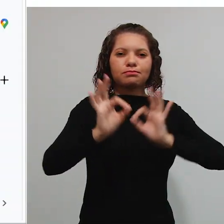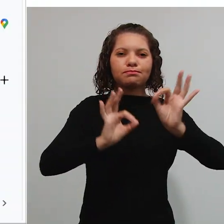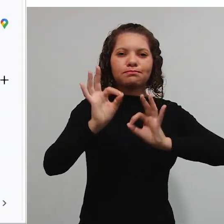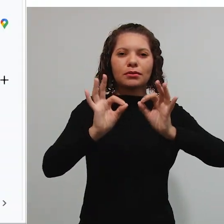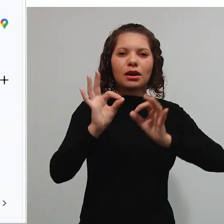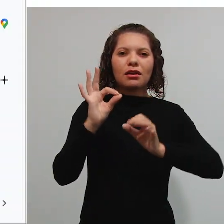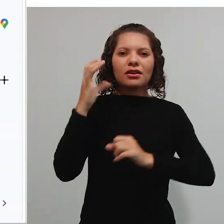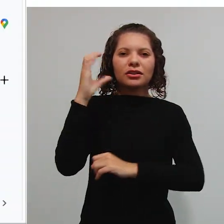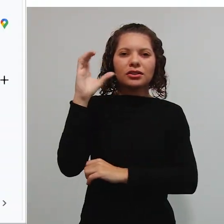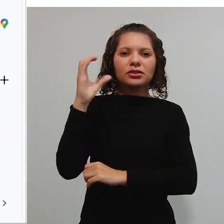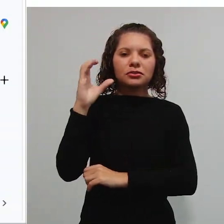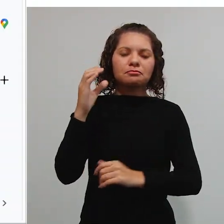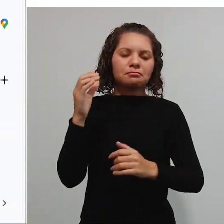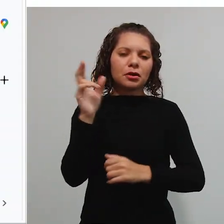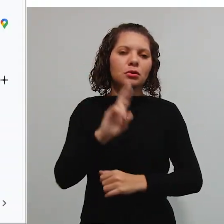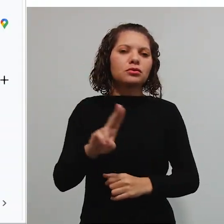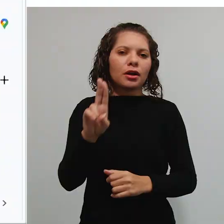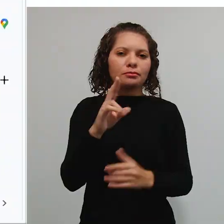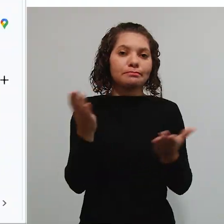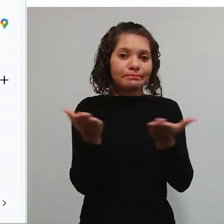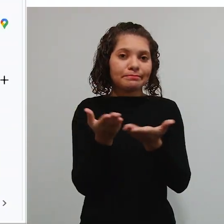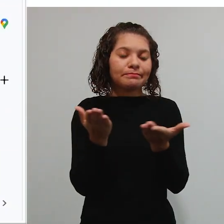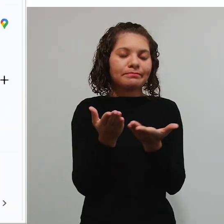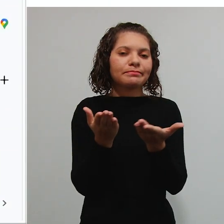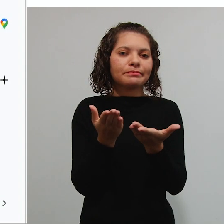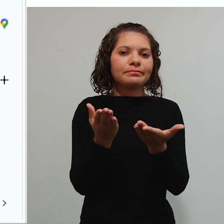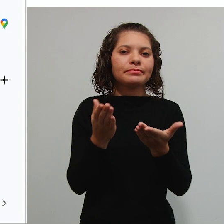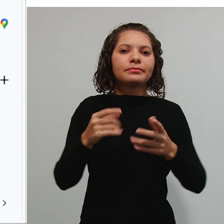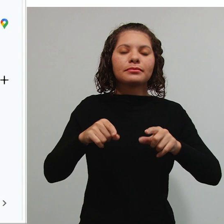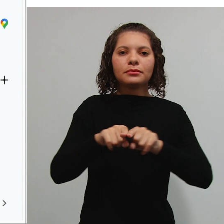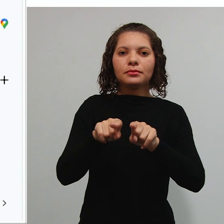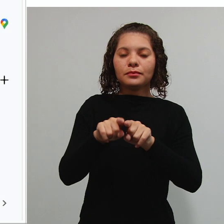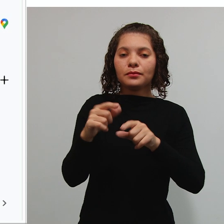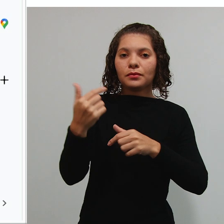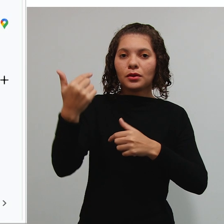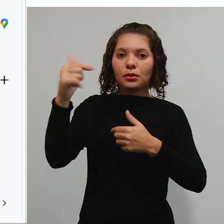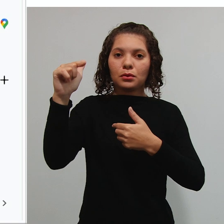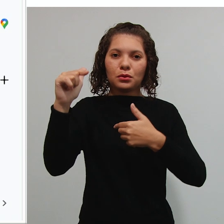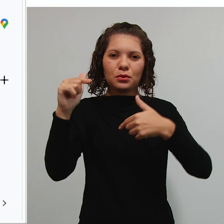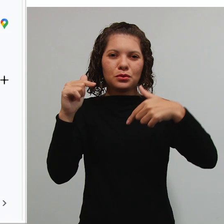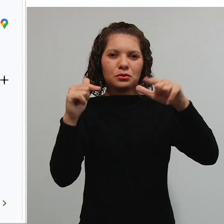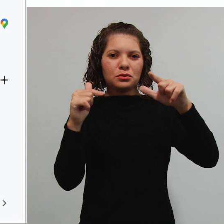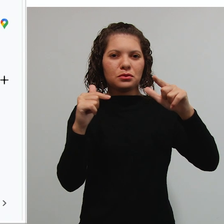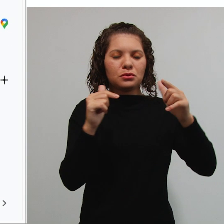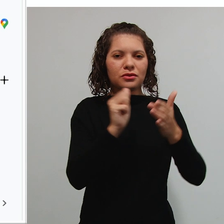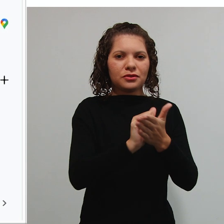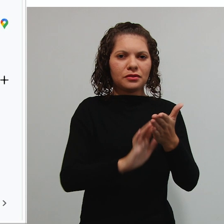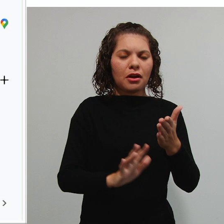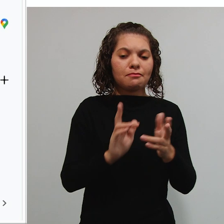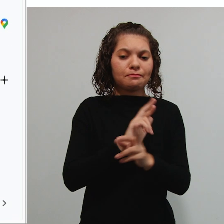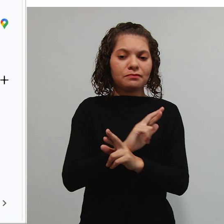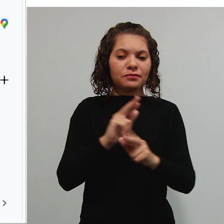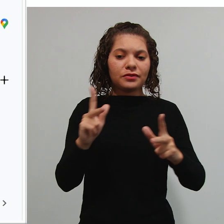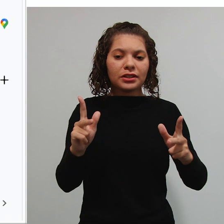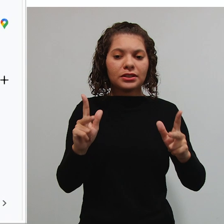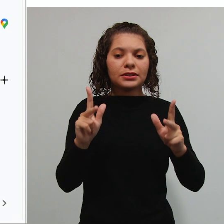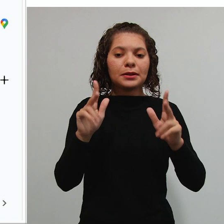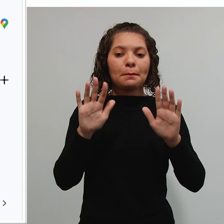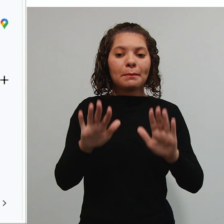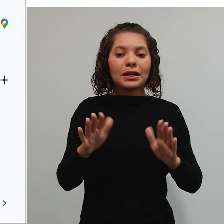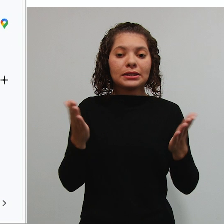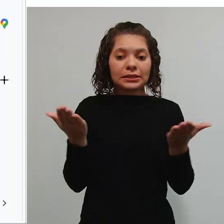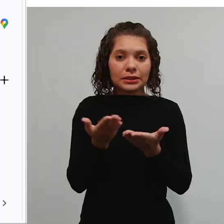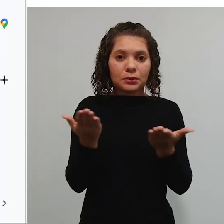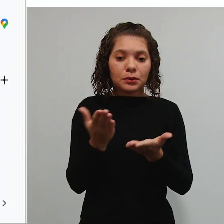utilizado na modernidade. Né? Outros trabalhos vão ter outras estruturas, tá bom? Outros